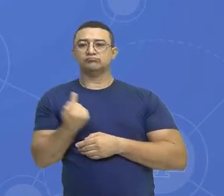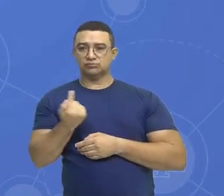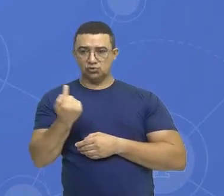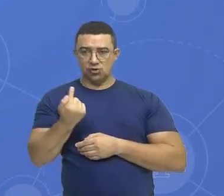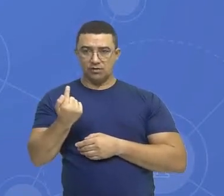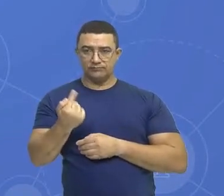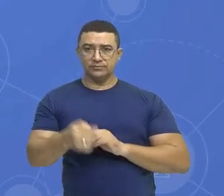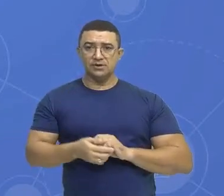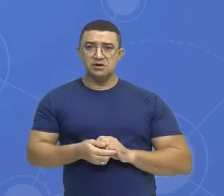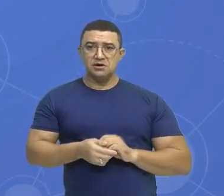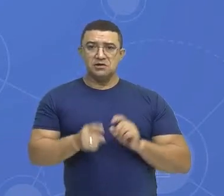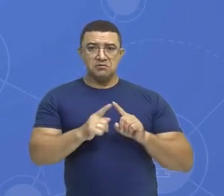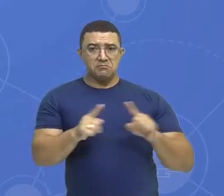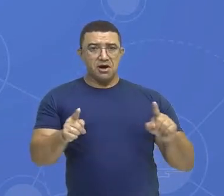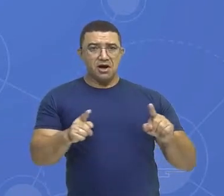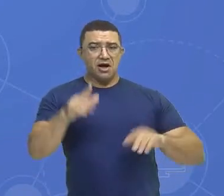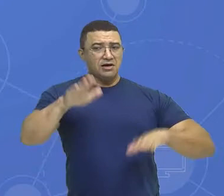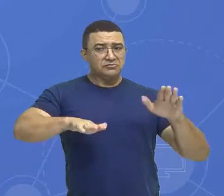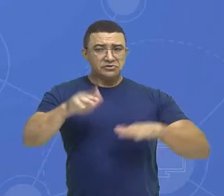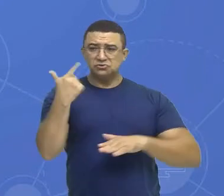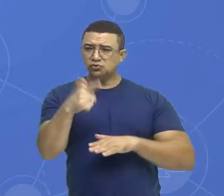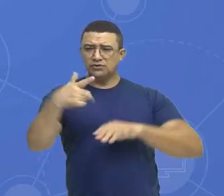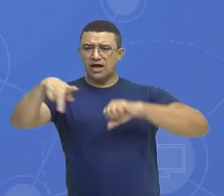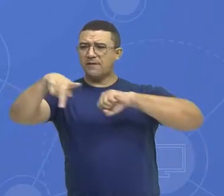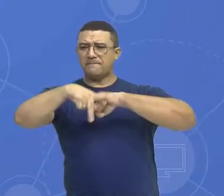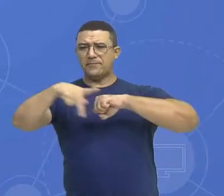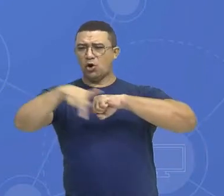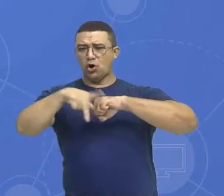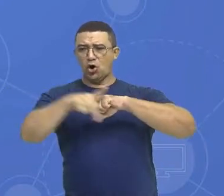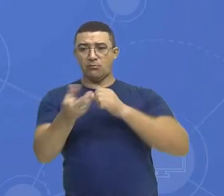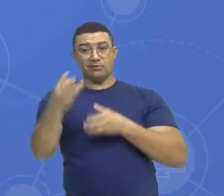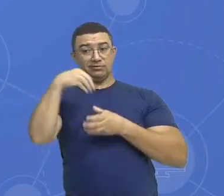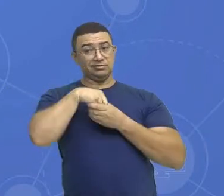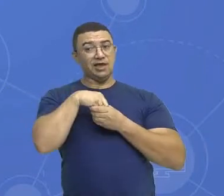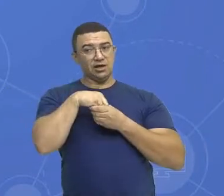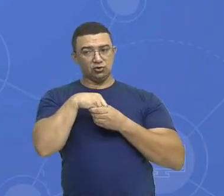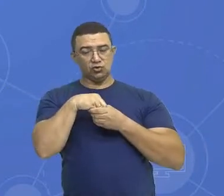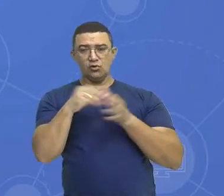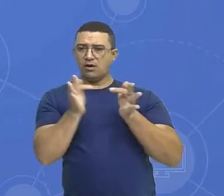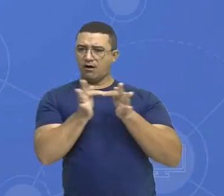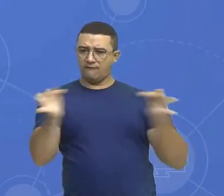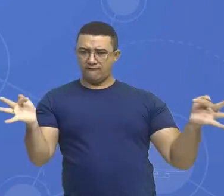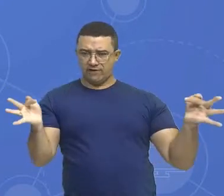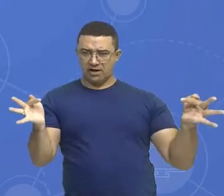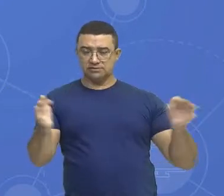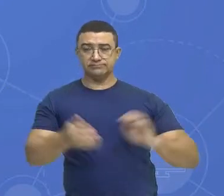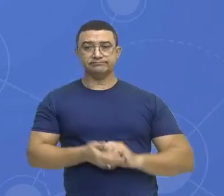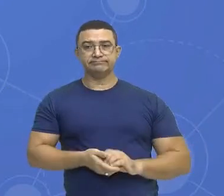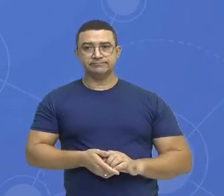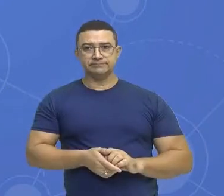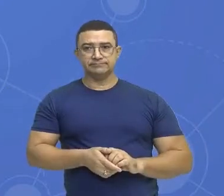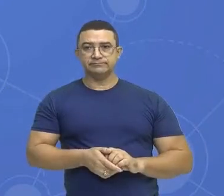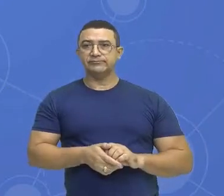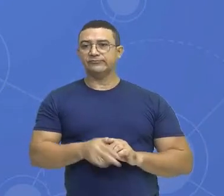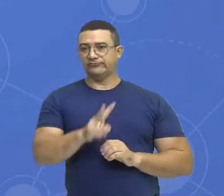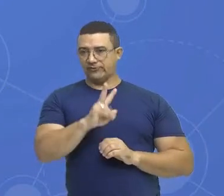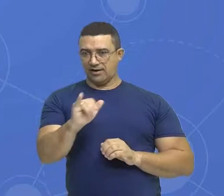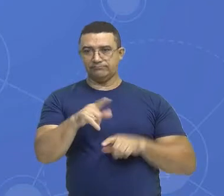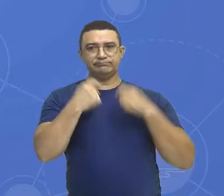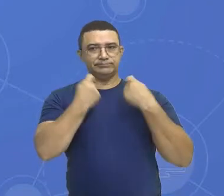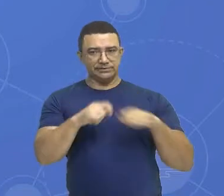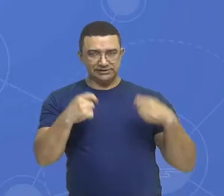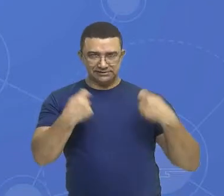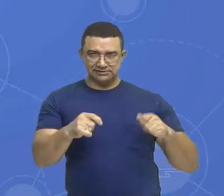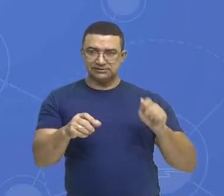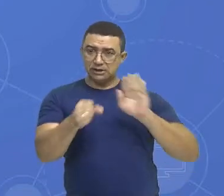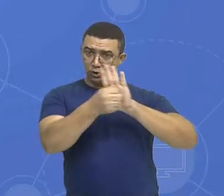professor, mas nós não temos nem sempre um pronome, né, dentro daquela frase, aquele enunciado. Vai ter que ter um sujeito. Esse sujeito